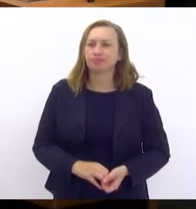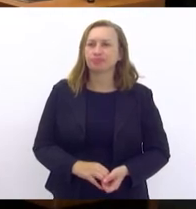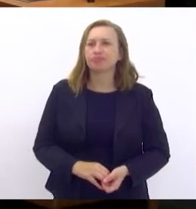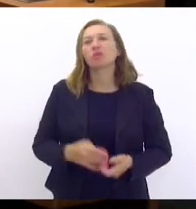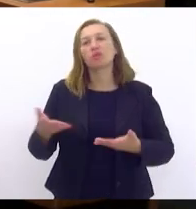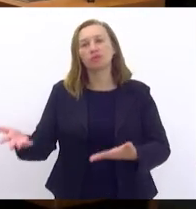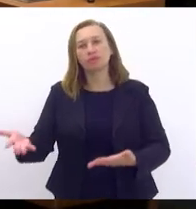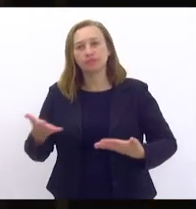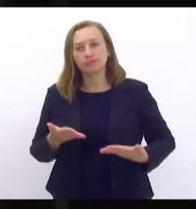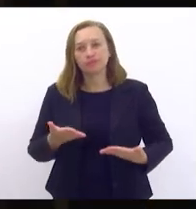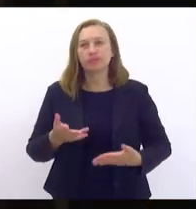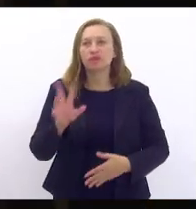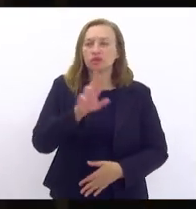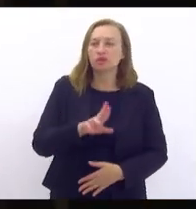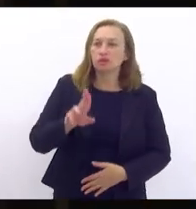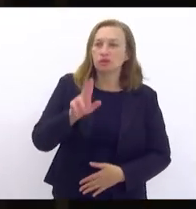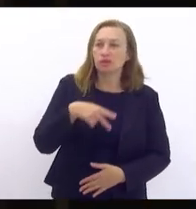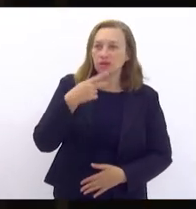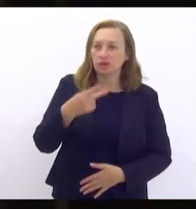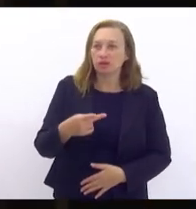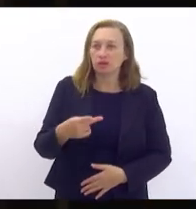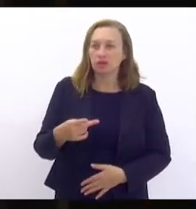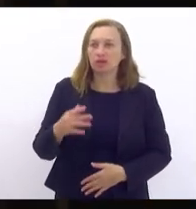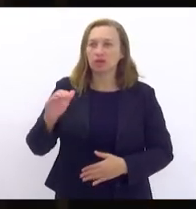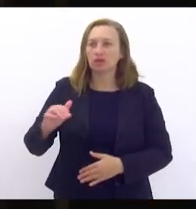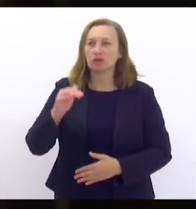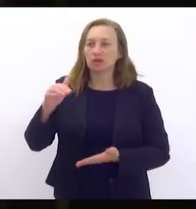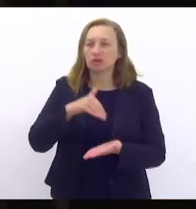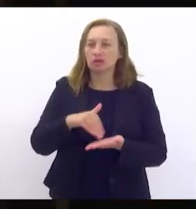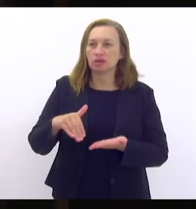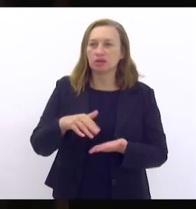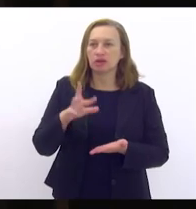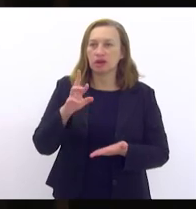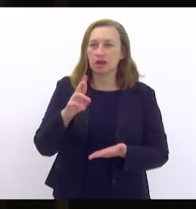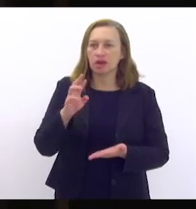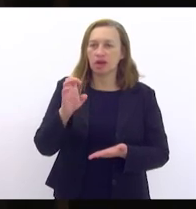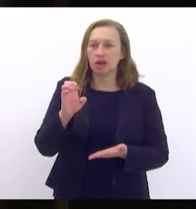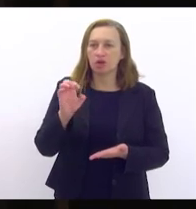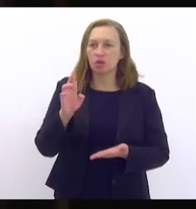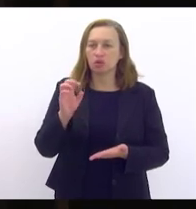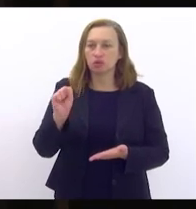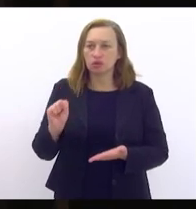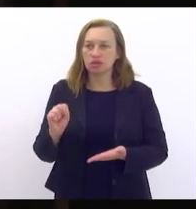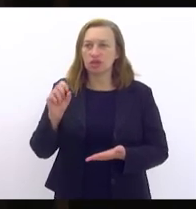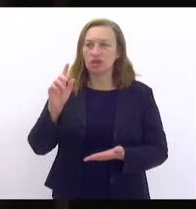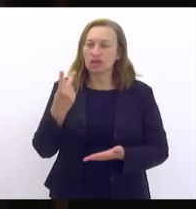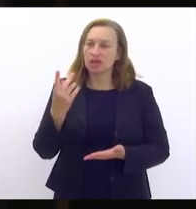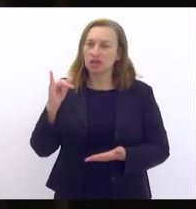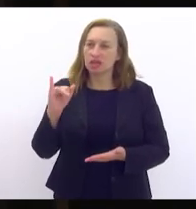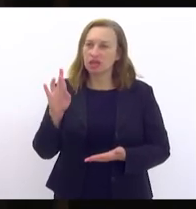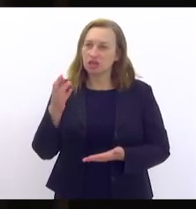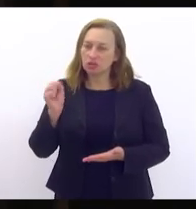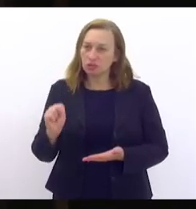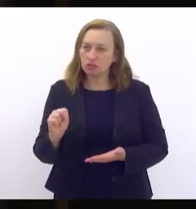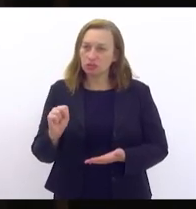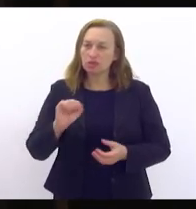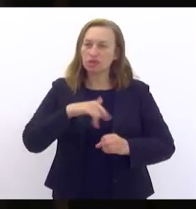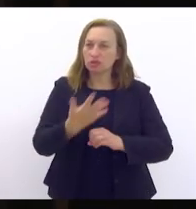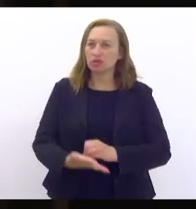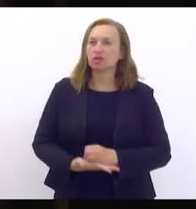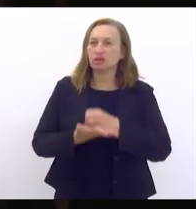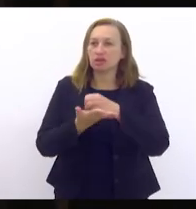convido para fazer o uso da palavra a subsecretária de recurso recursos hídricos e sustentabilidade